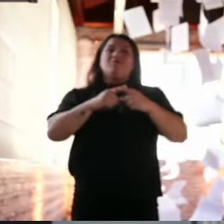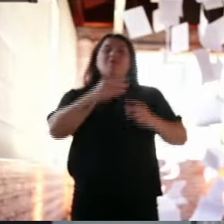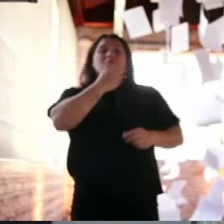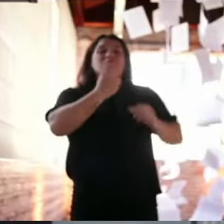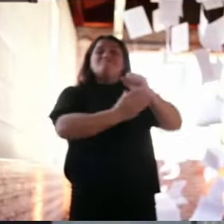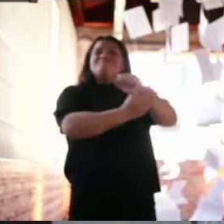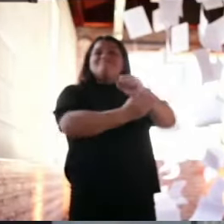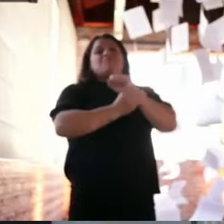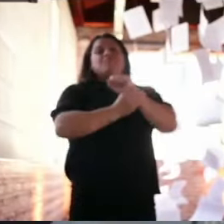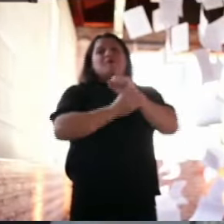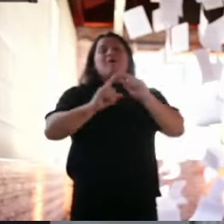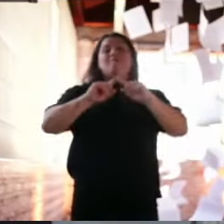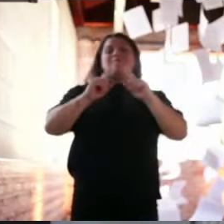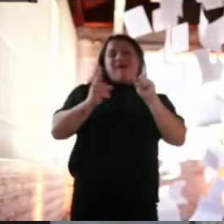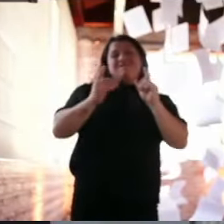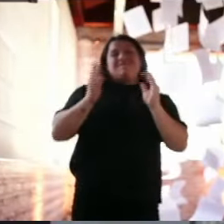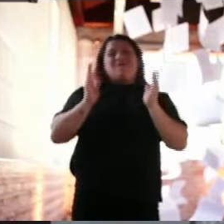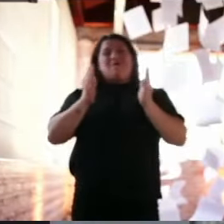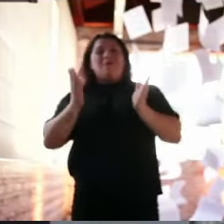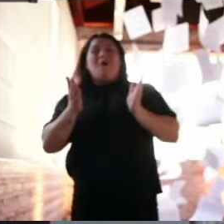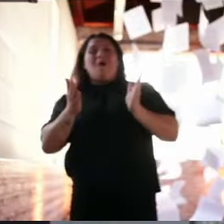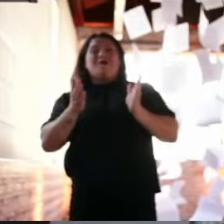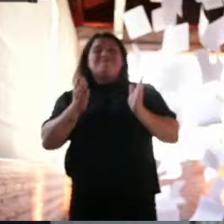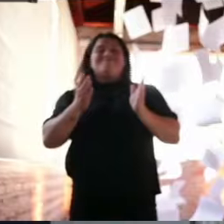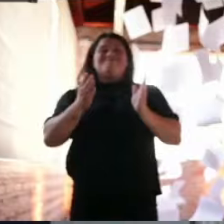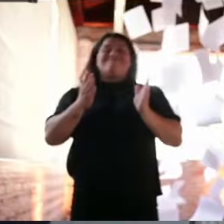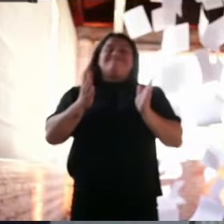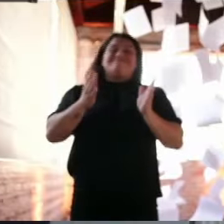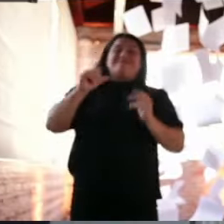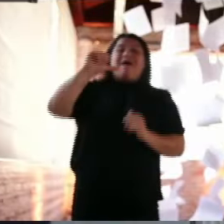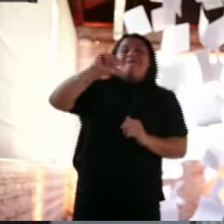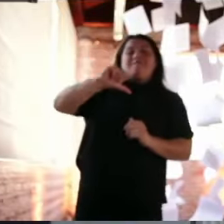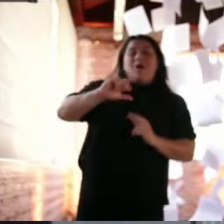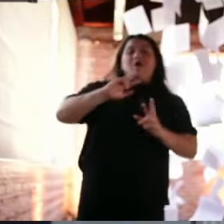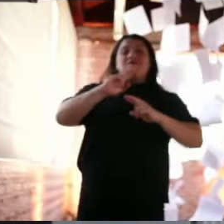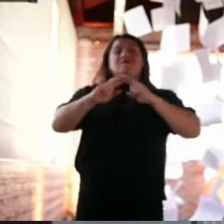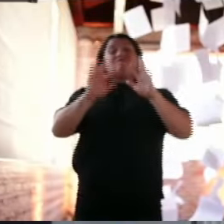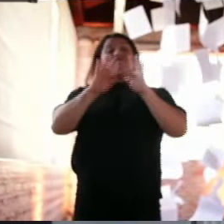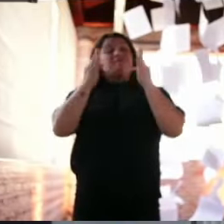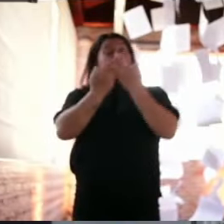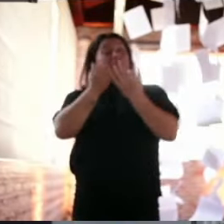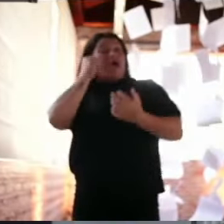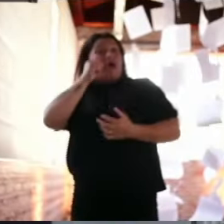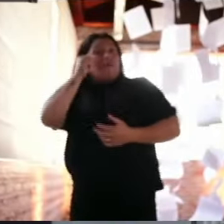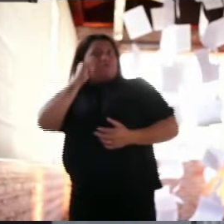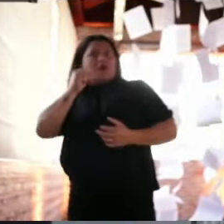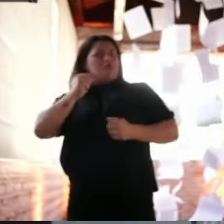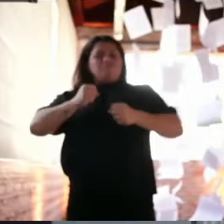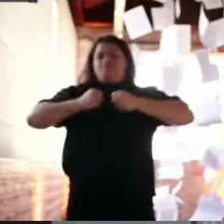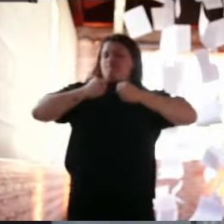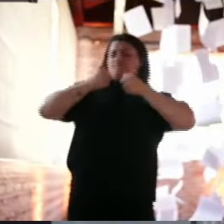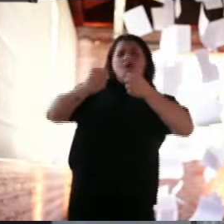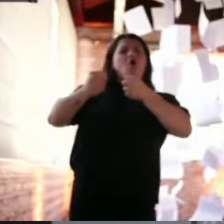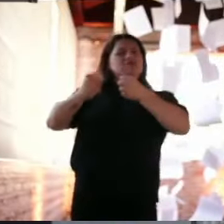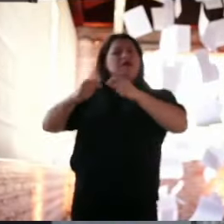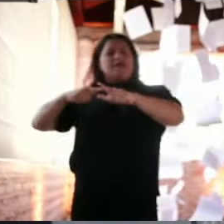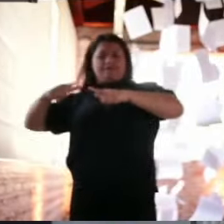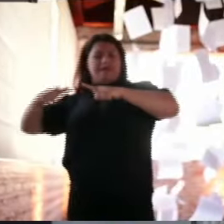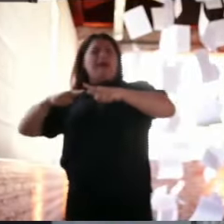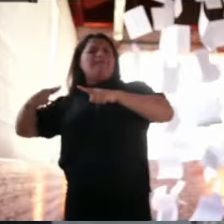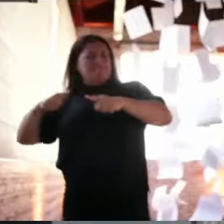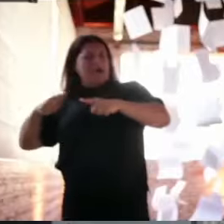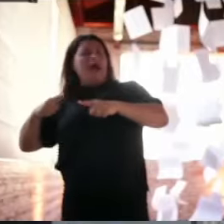mas garante ainda menos as relações a estabilidade das relações familiares as mulheres estão com tudo agora elas trabalham